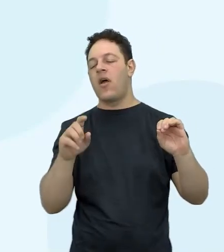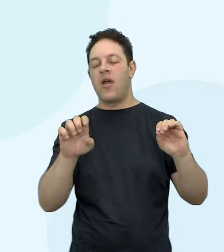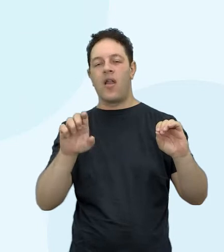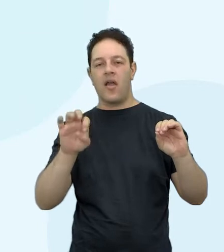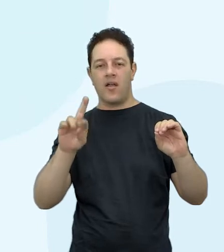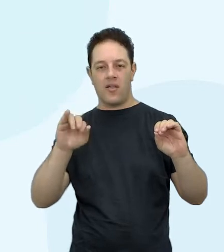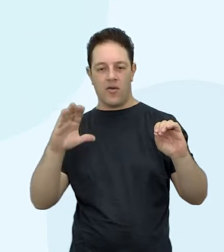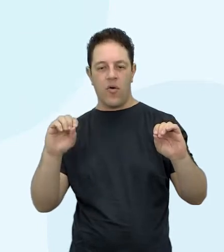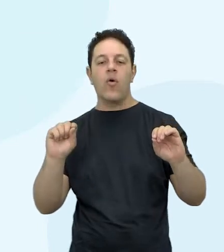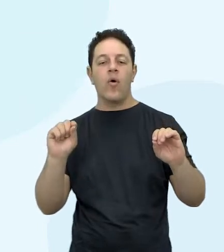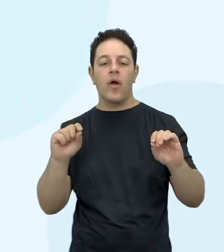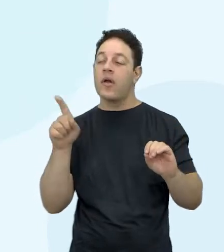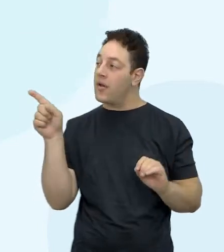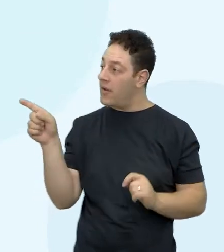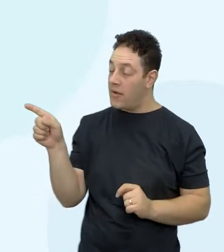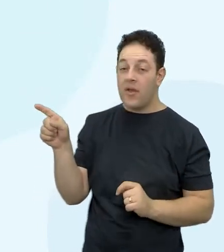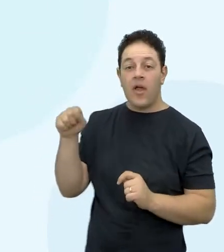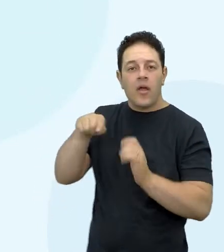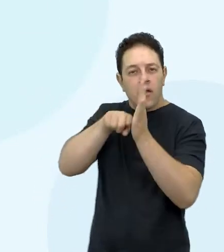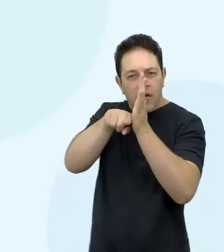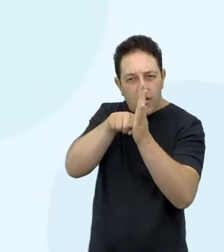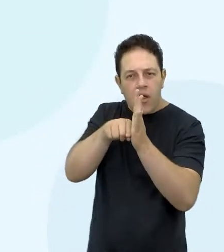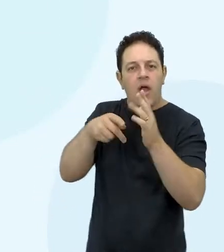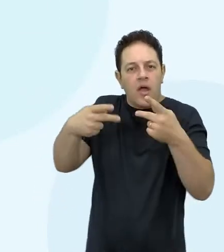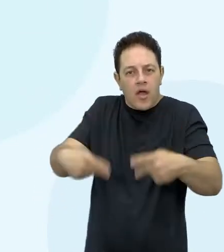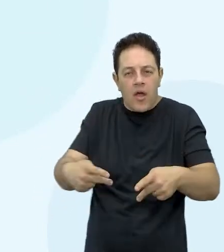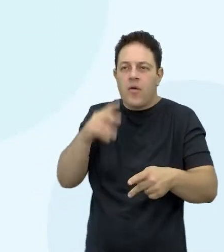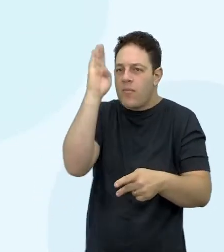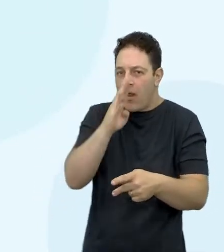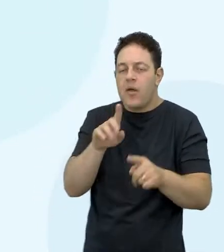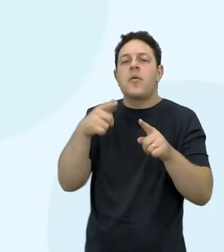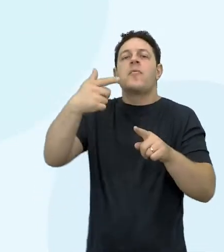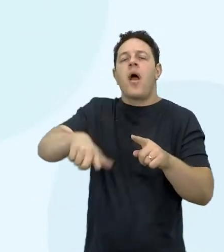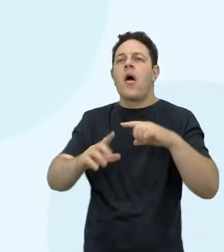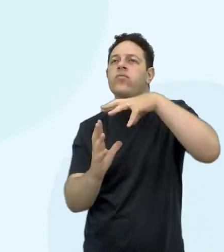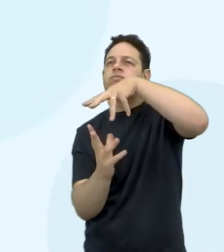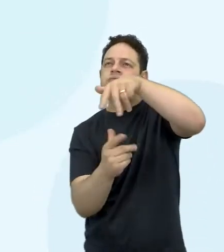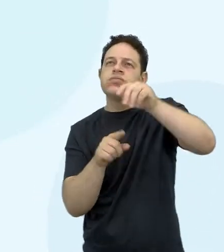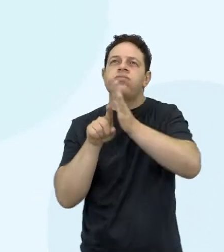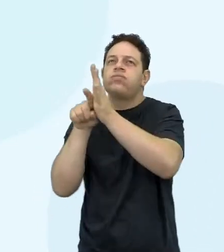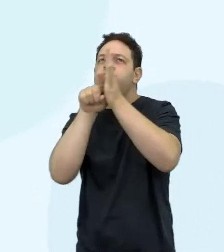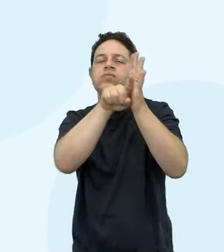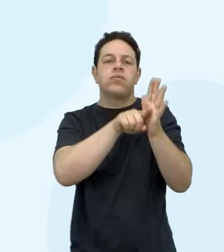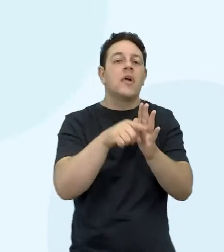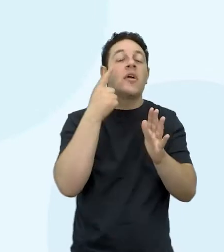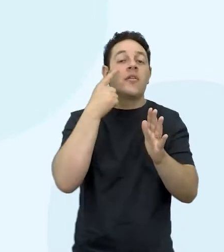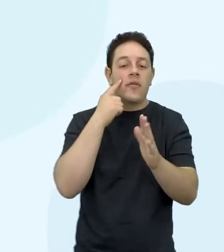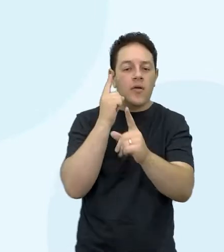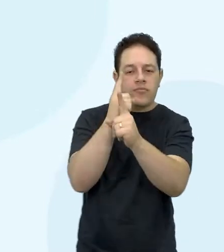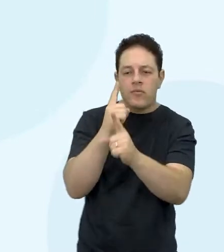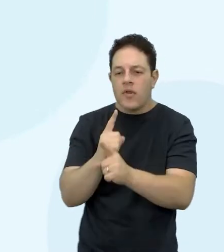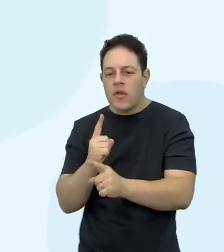alguns dados da matriz energética do Brasil e no mundo e consultar aí alguns links